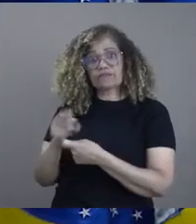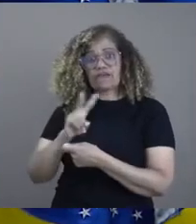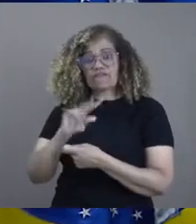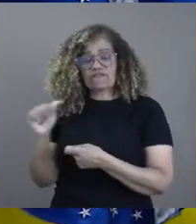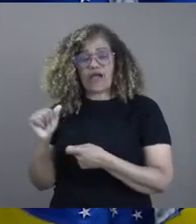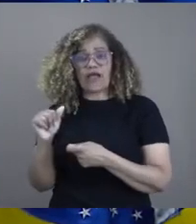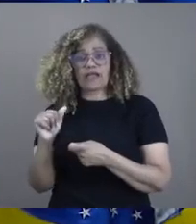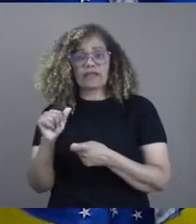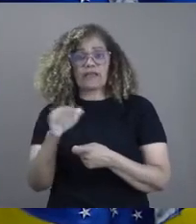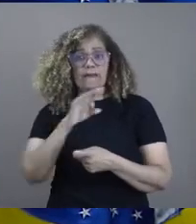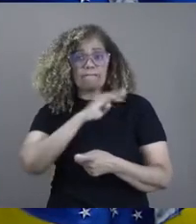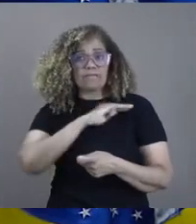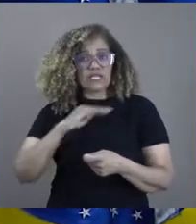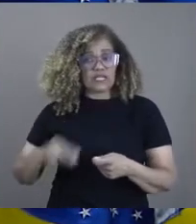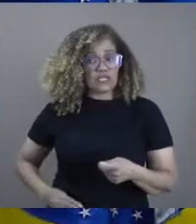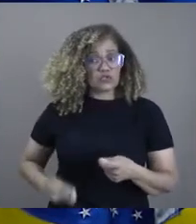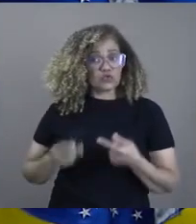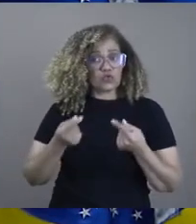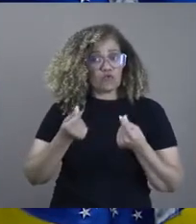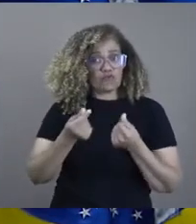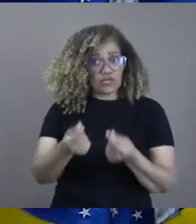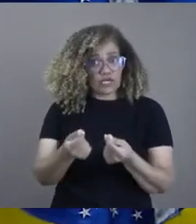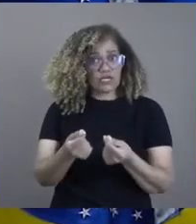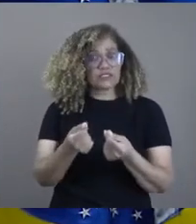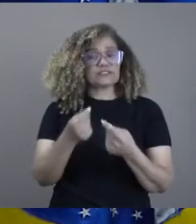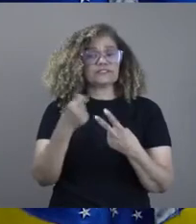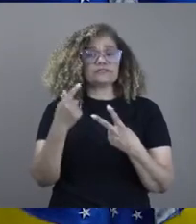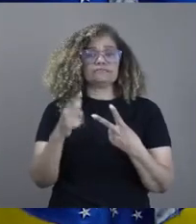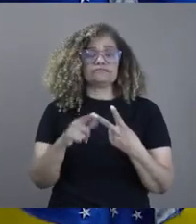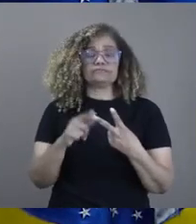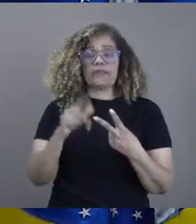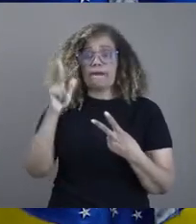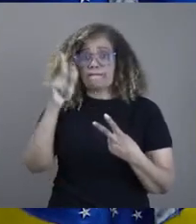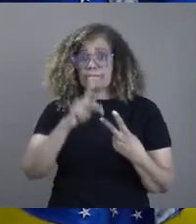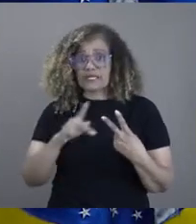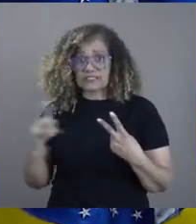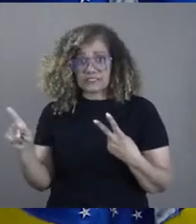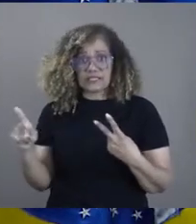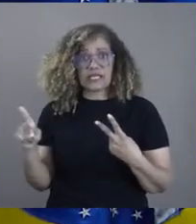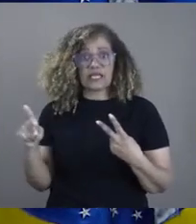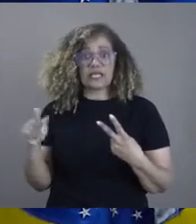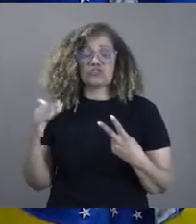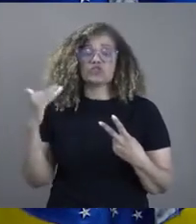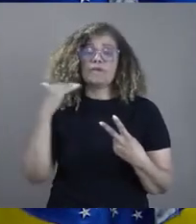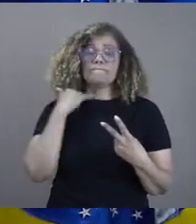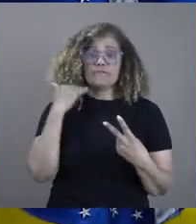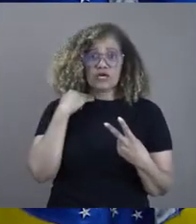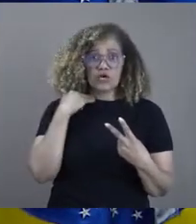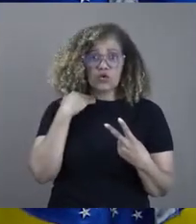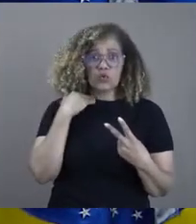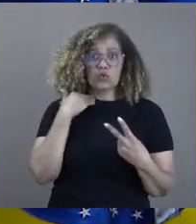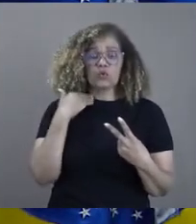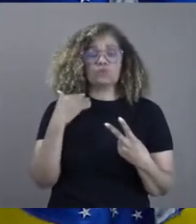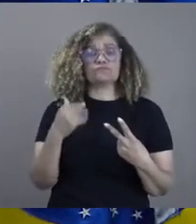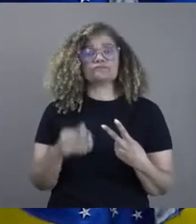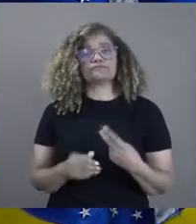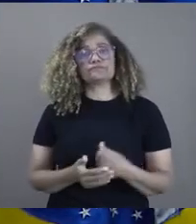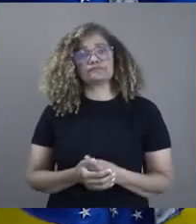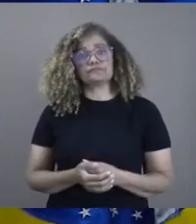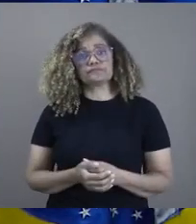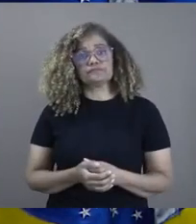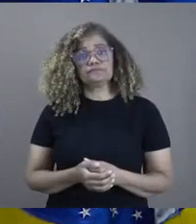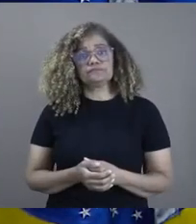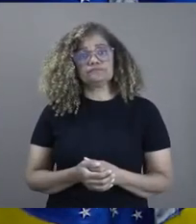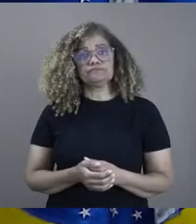ministros das Finanças e presidentes dos bancos centrais